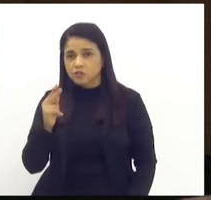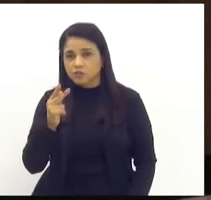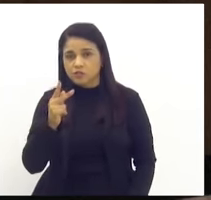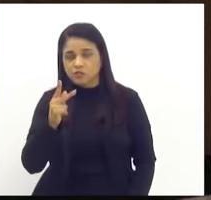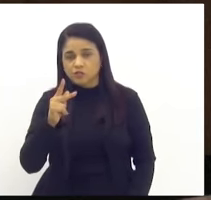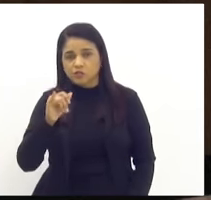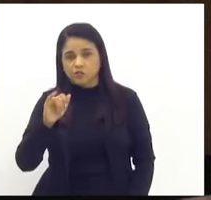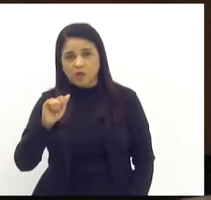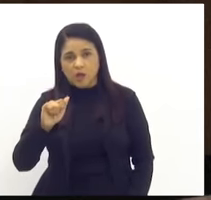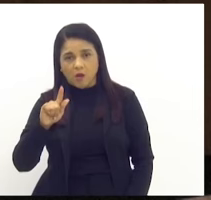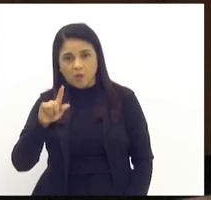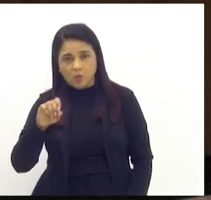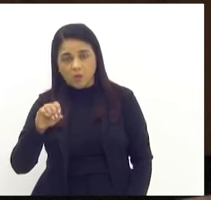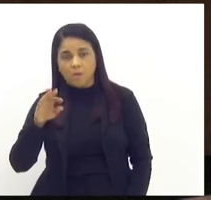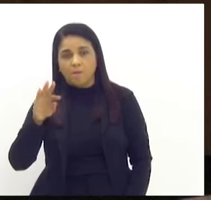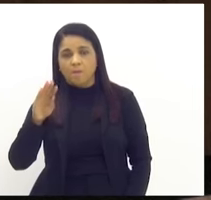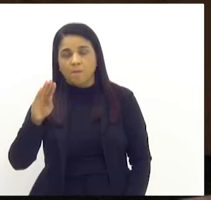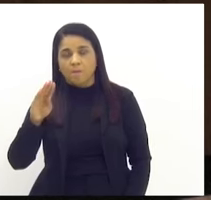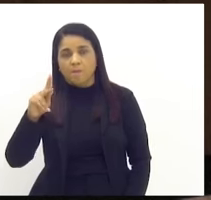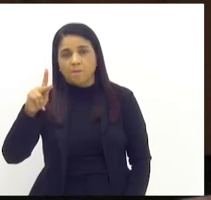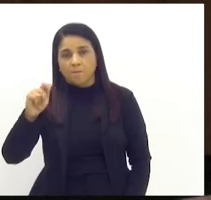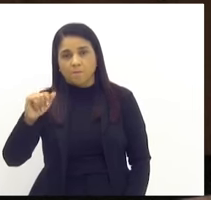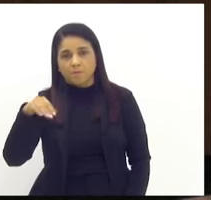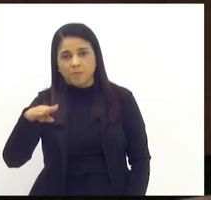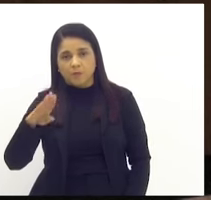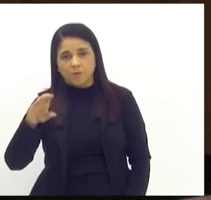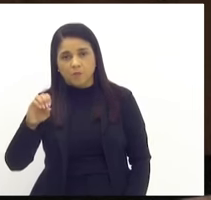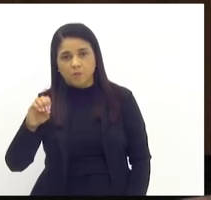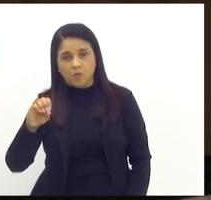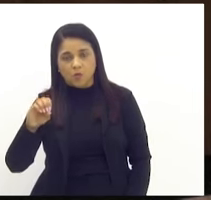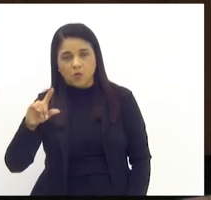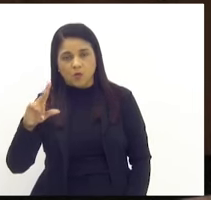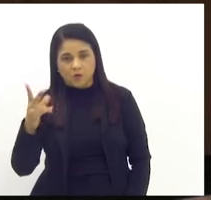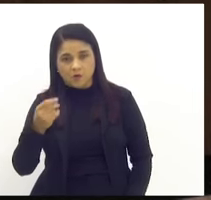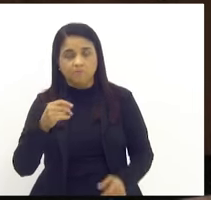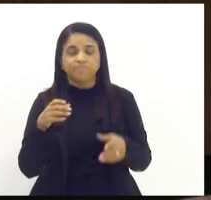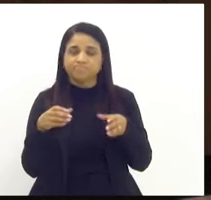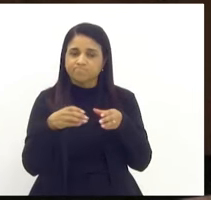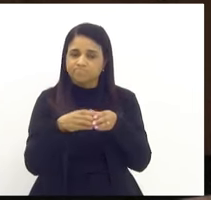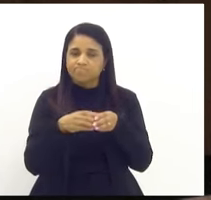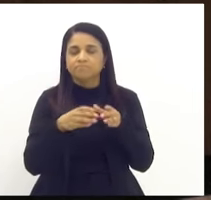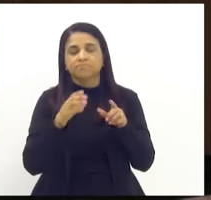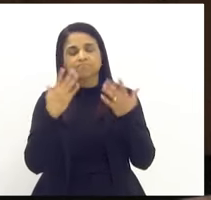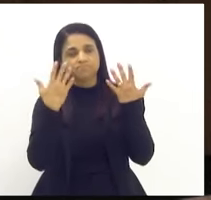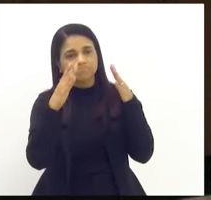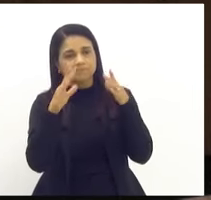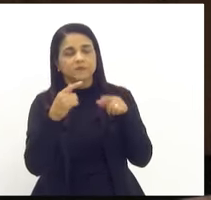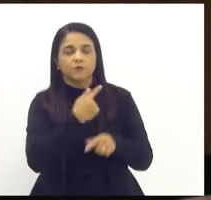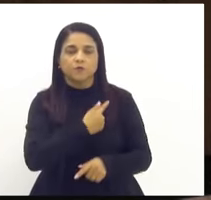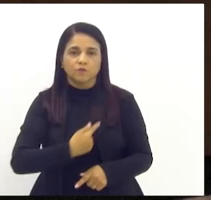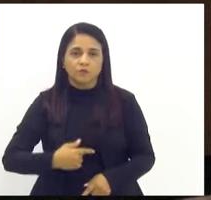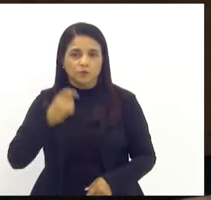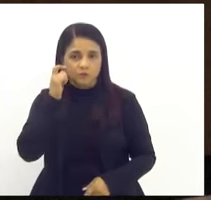iniciativa parabenizando também a sua equipe e o nosso Governador Cláudio Castro ali nós vimos a